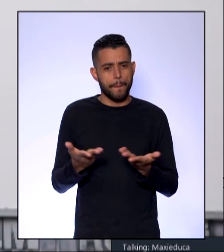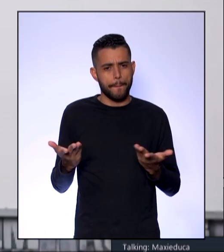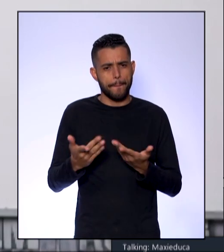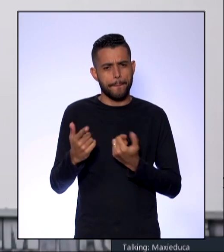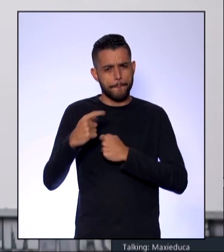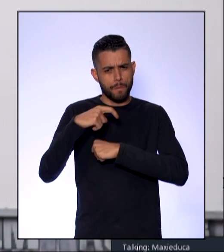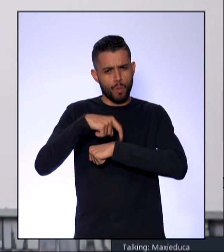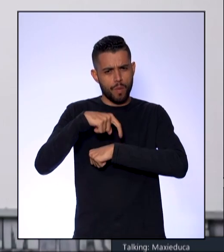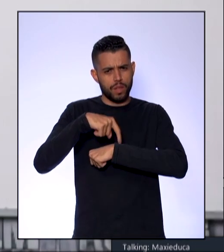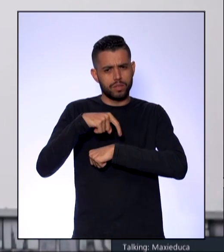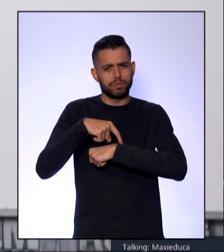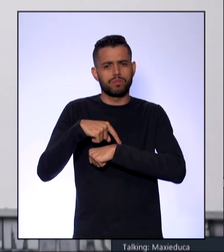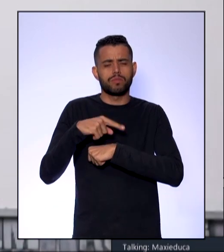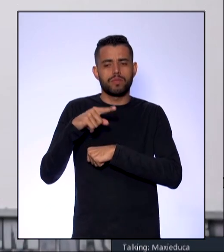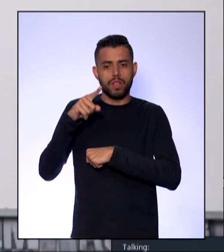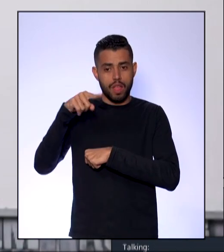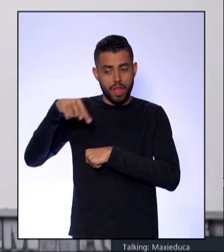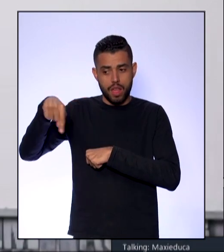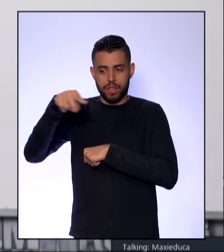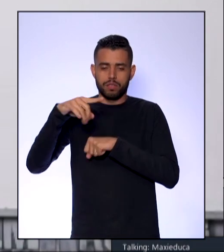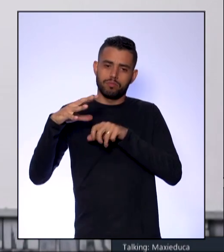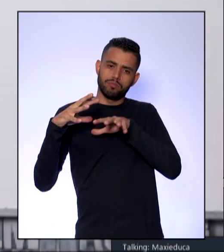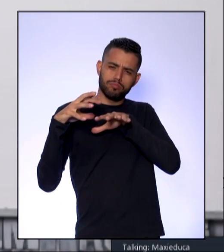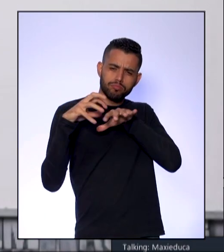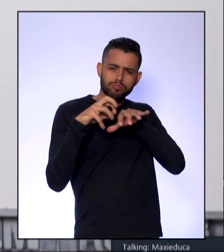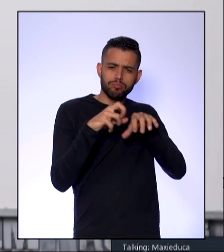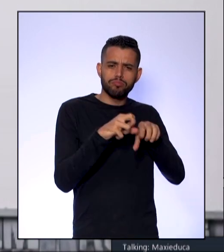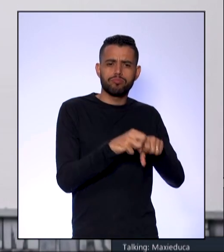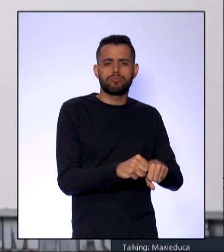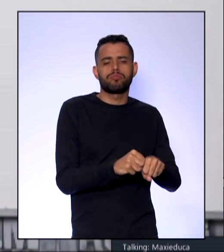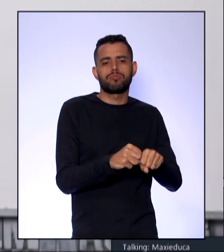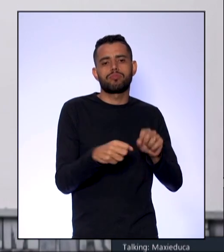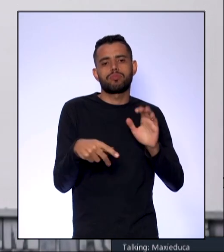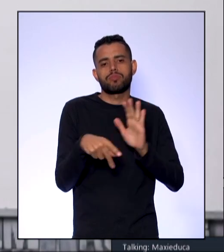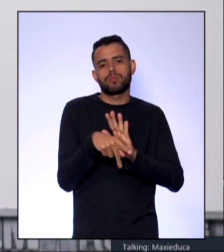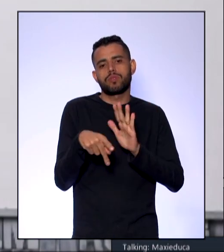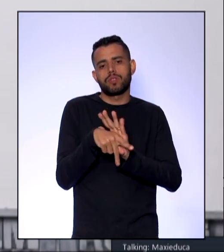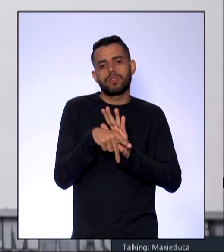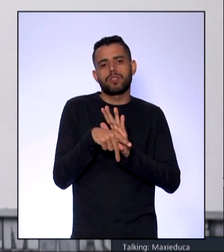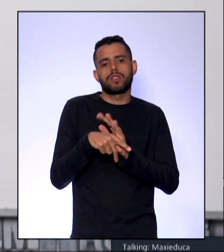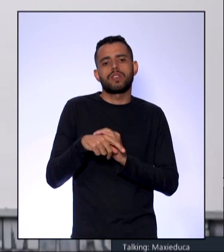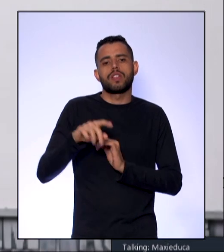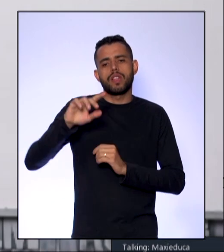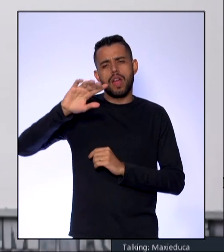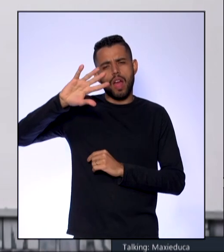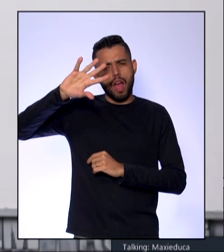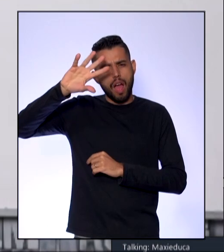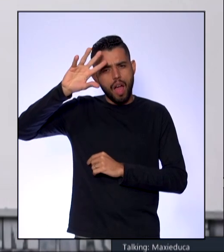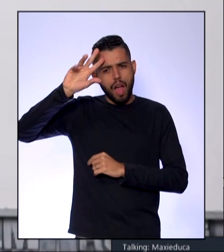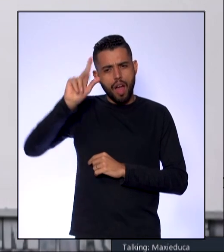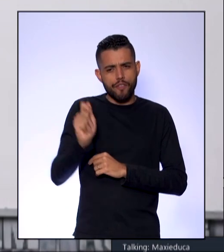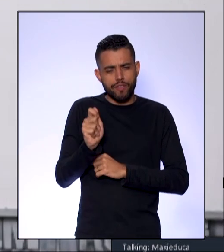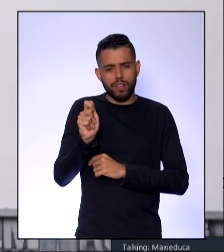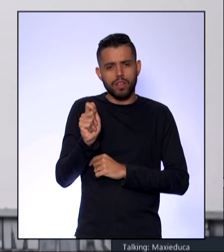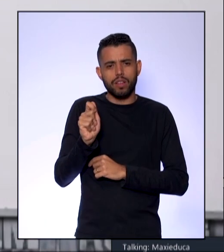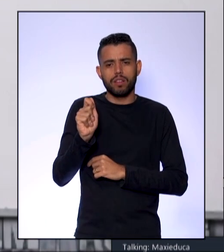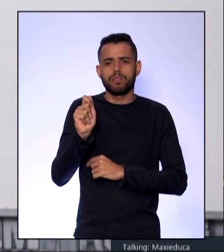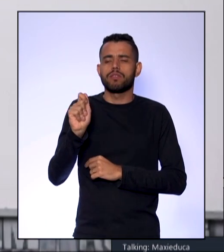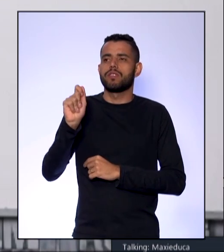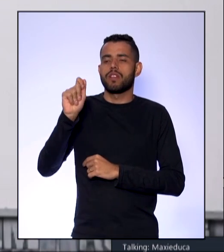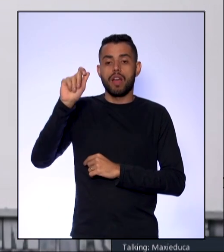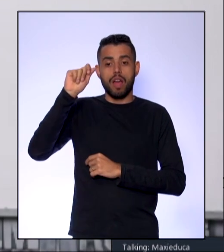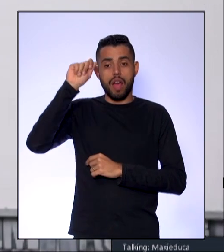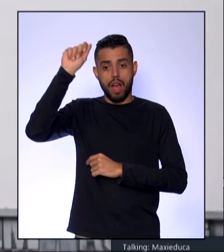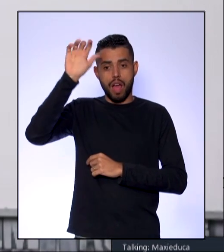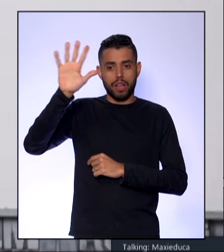momento, com esta colonização oriunda da Ásia, da África, subimos para a Ásia, viemos para a